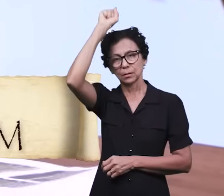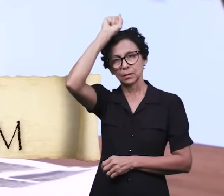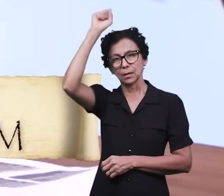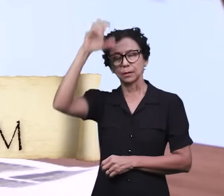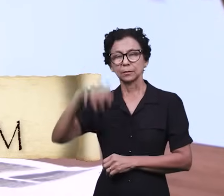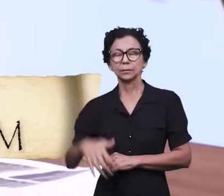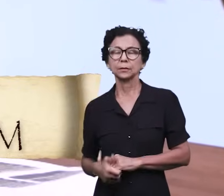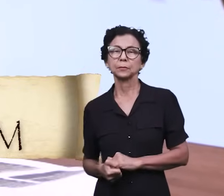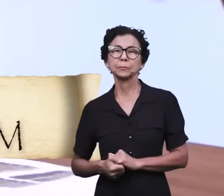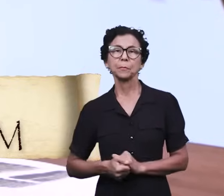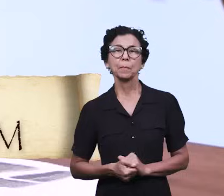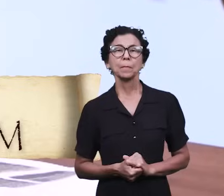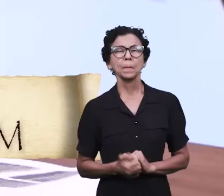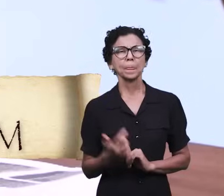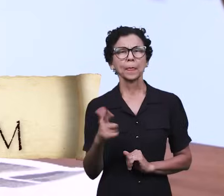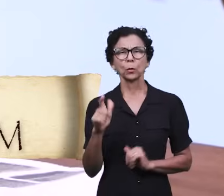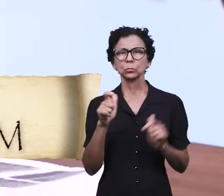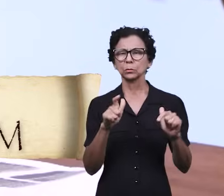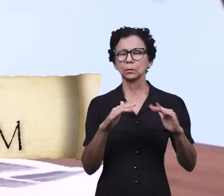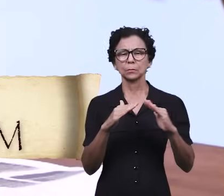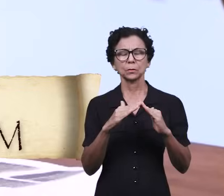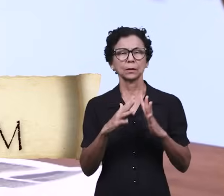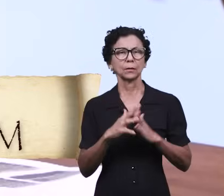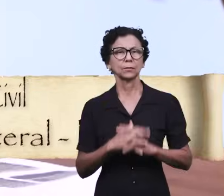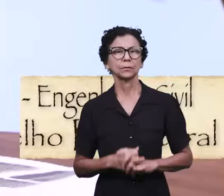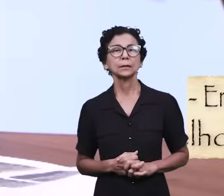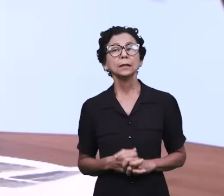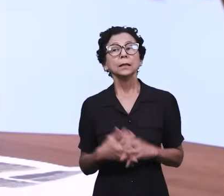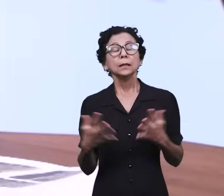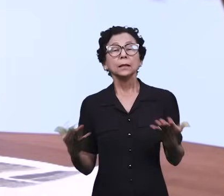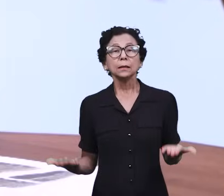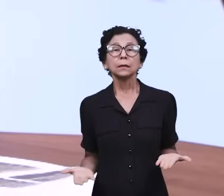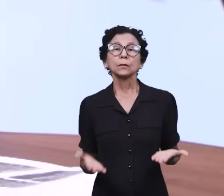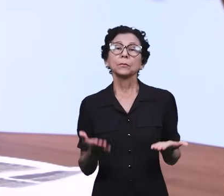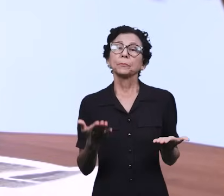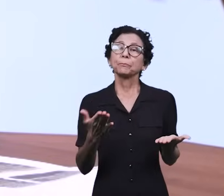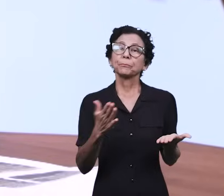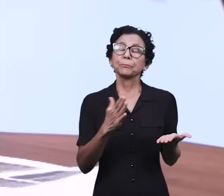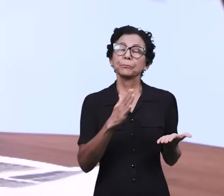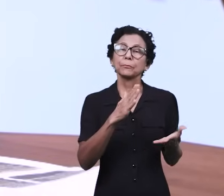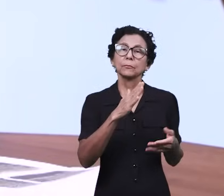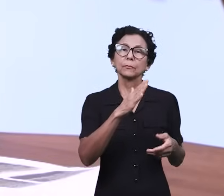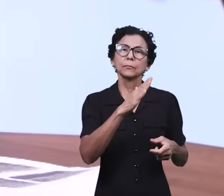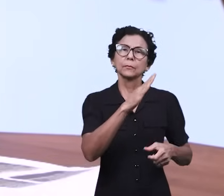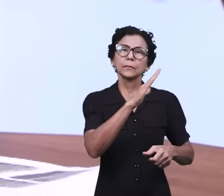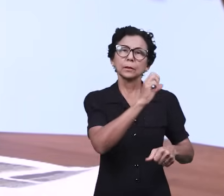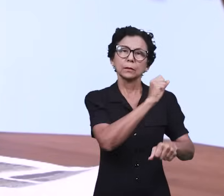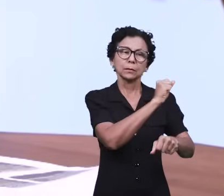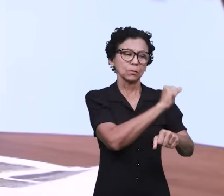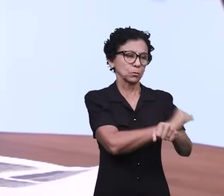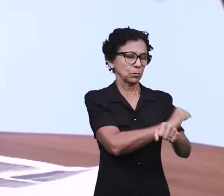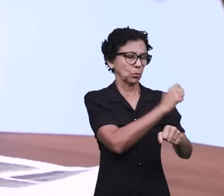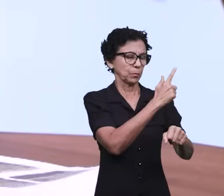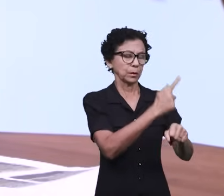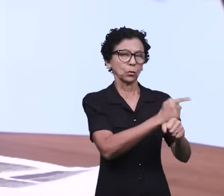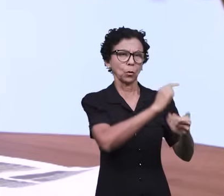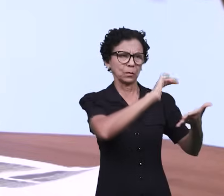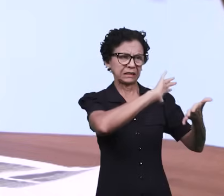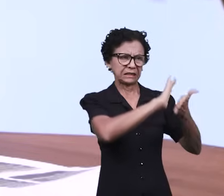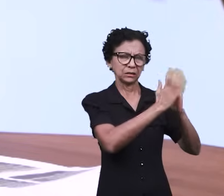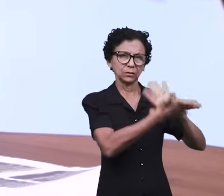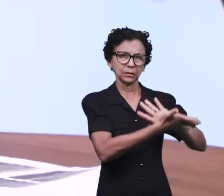narrado na edição passada, que foi a destruição de Sodoma e Gomorra, Abraão desce com Sara ao